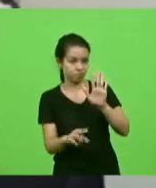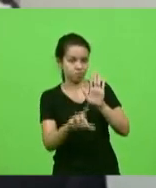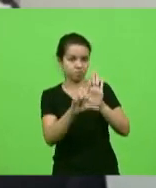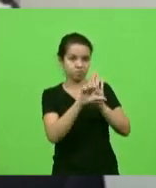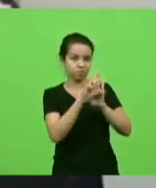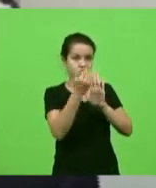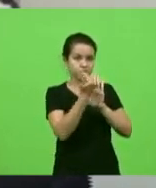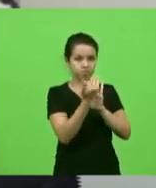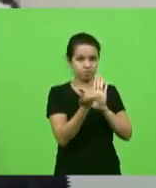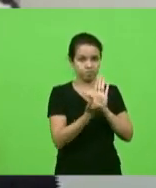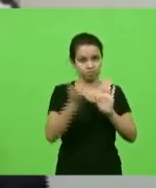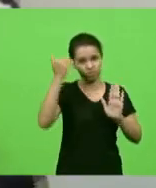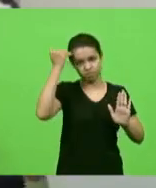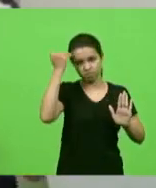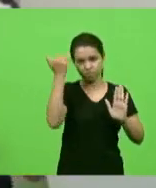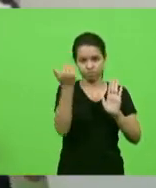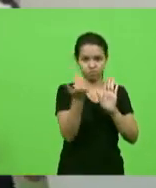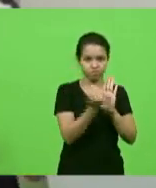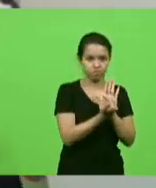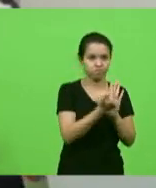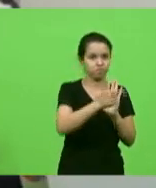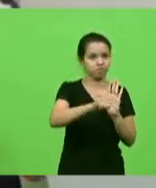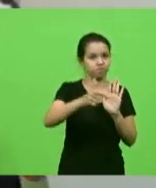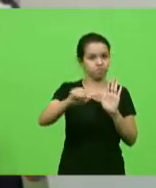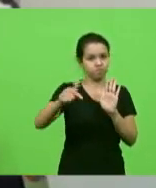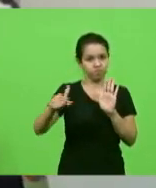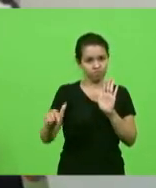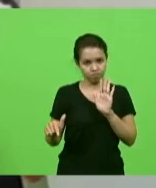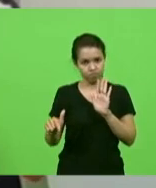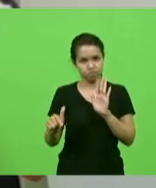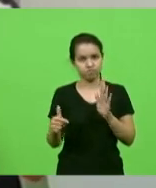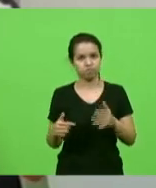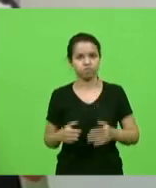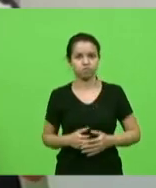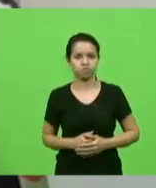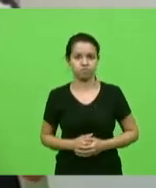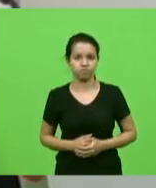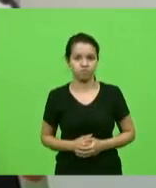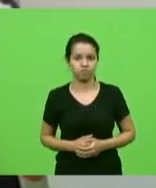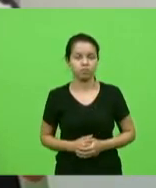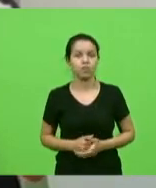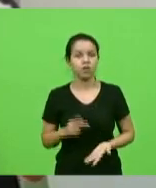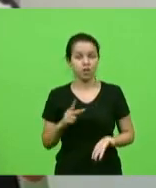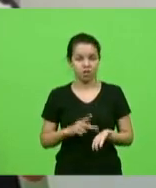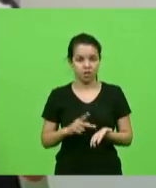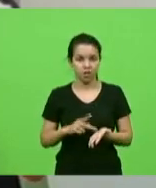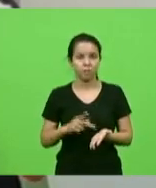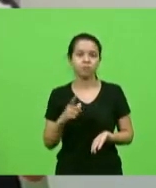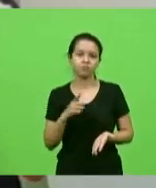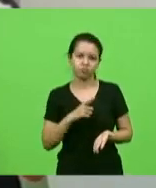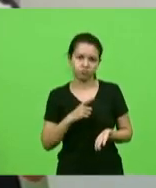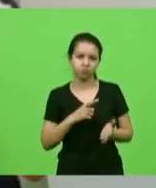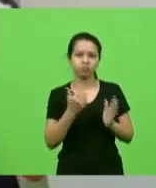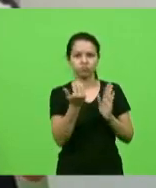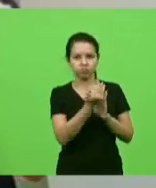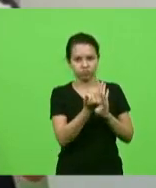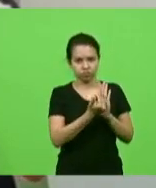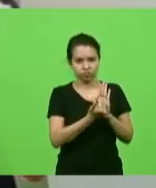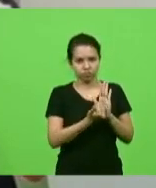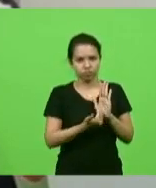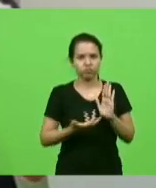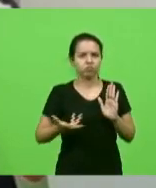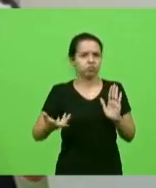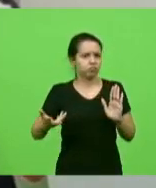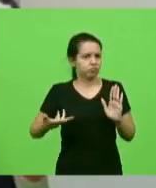legais entretanto e apesar de realmente existirem elementos tecnológicos como a Extrema